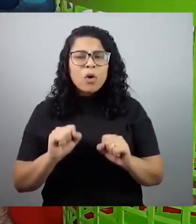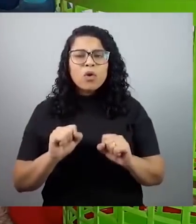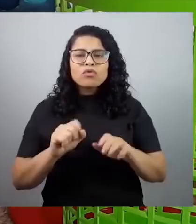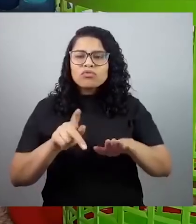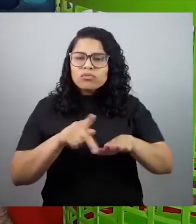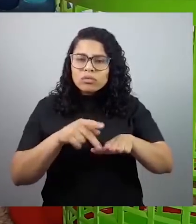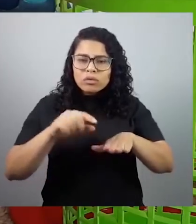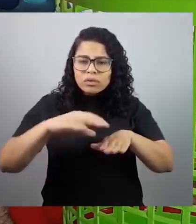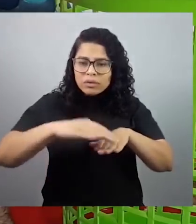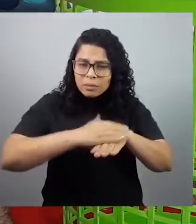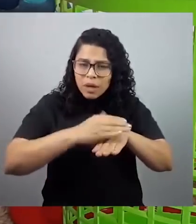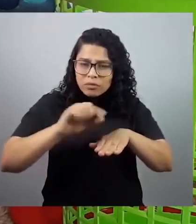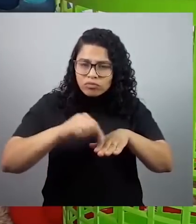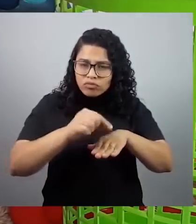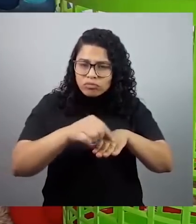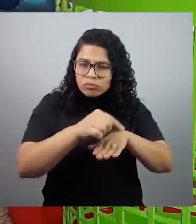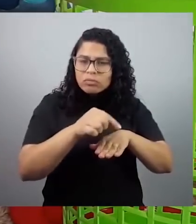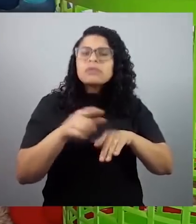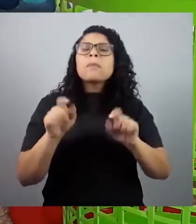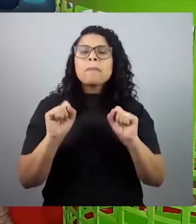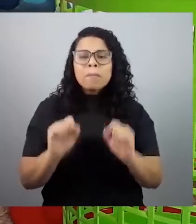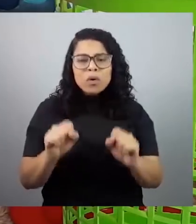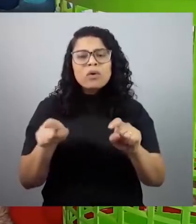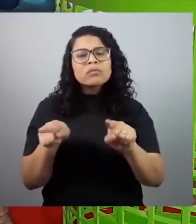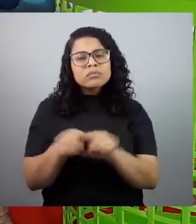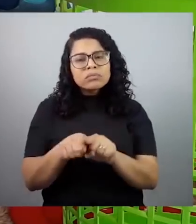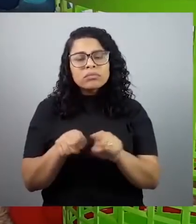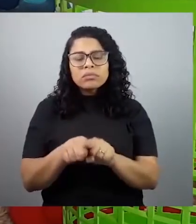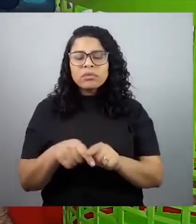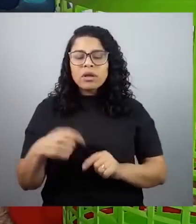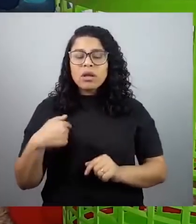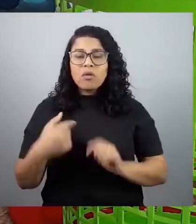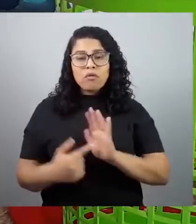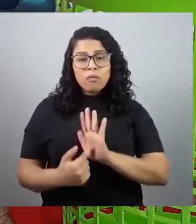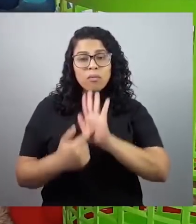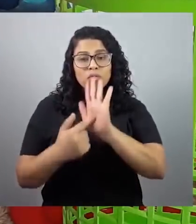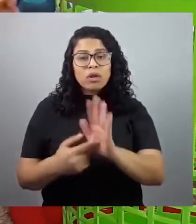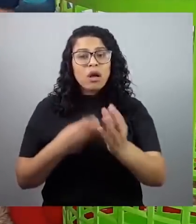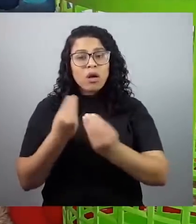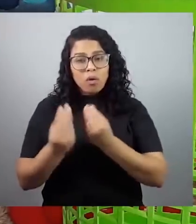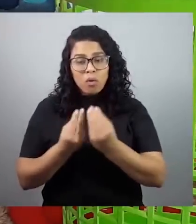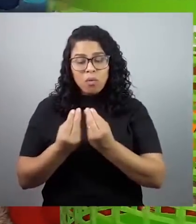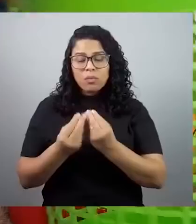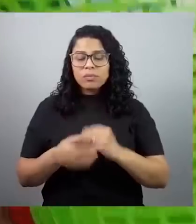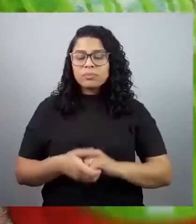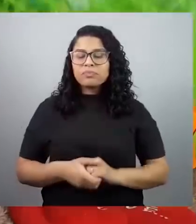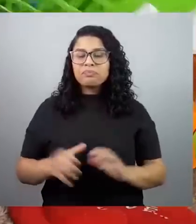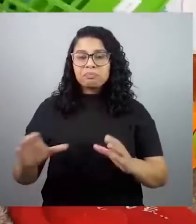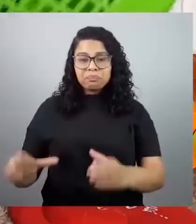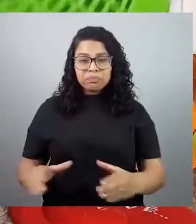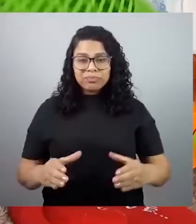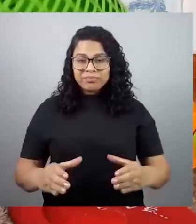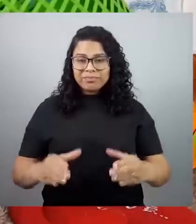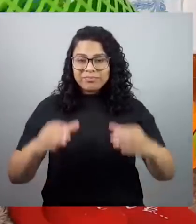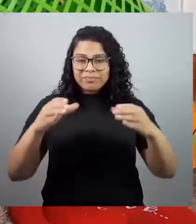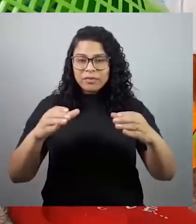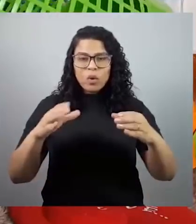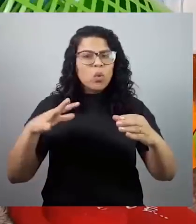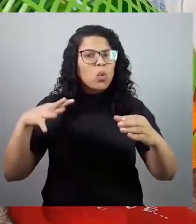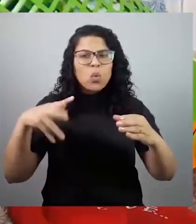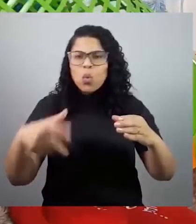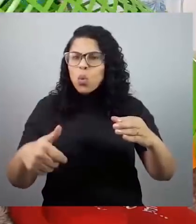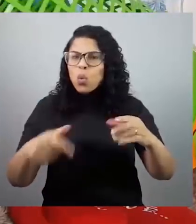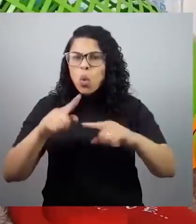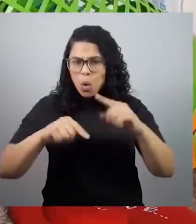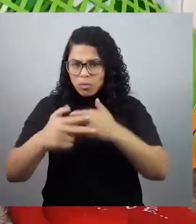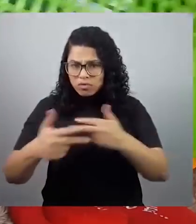dá pra fazer, tá bom? Eu vou mostrar pra vocês, ó, com a fita de cetim. Nós vamos pegar o nosso cesto e vamos colocar todos